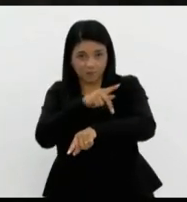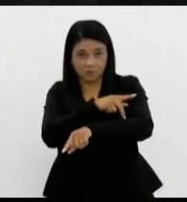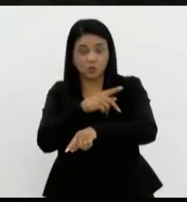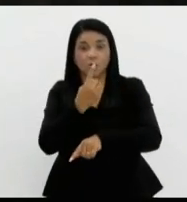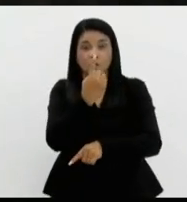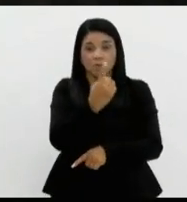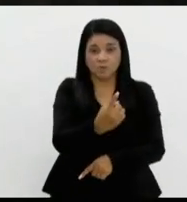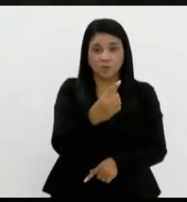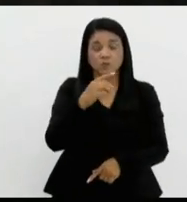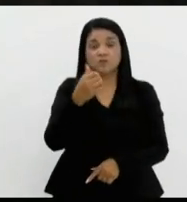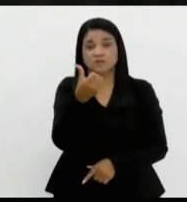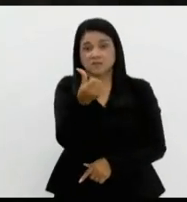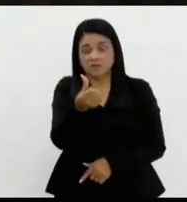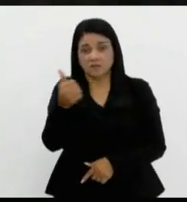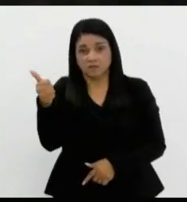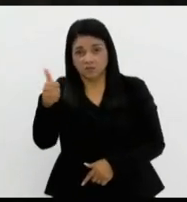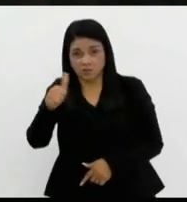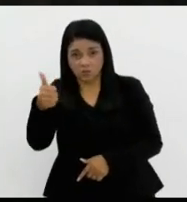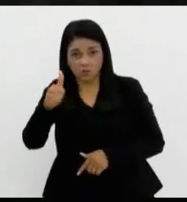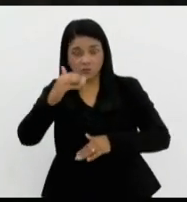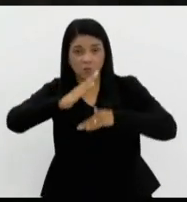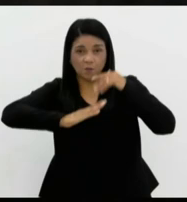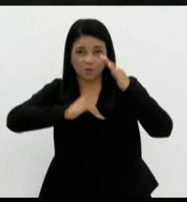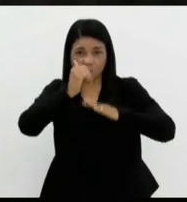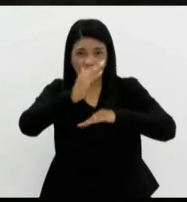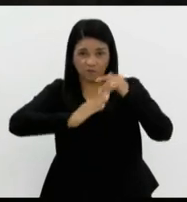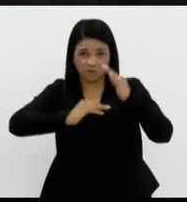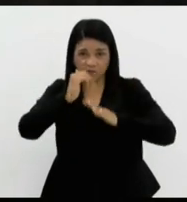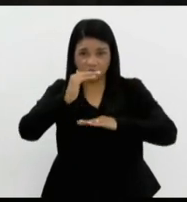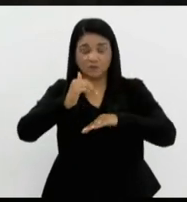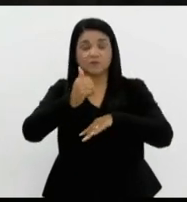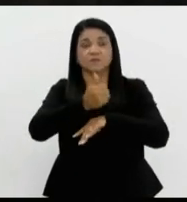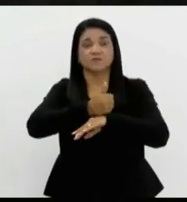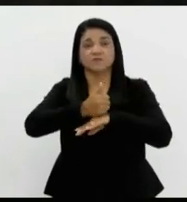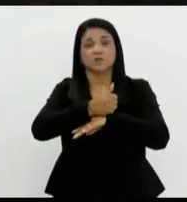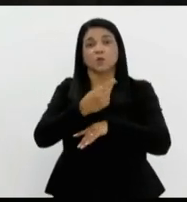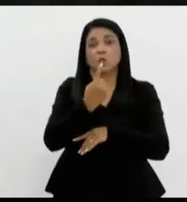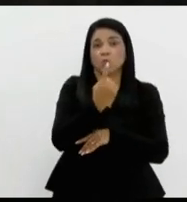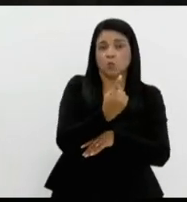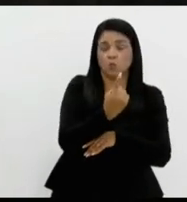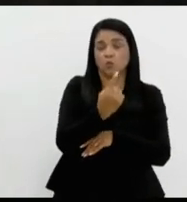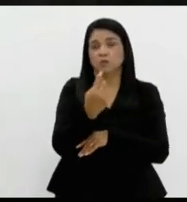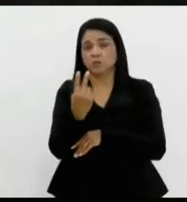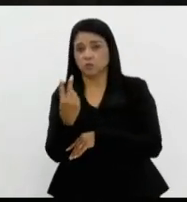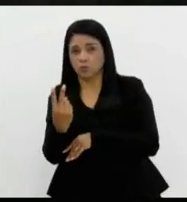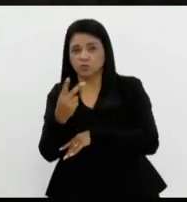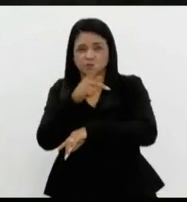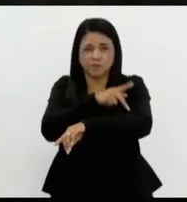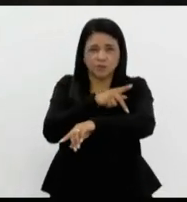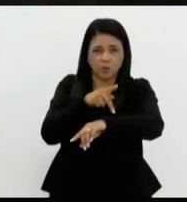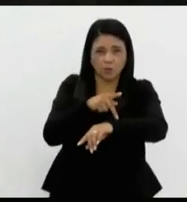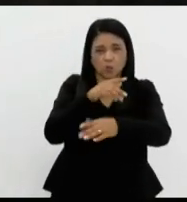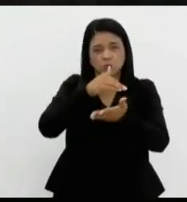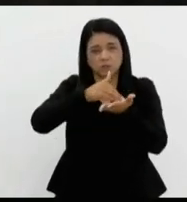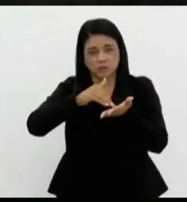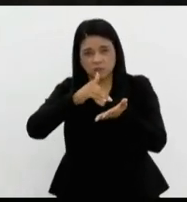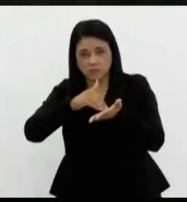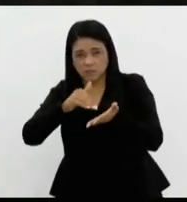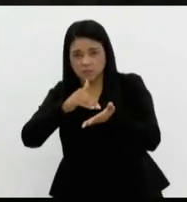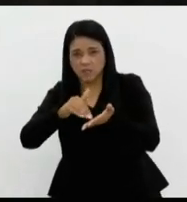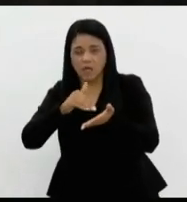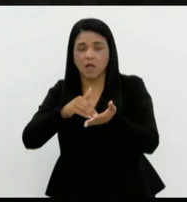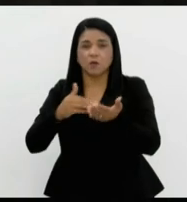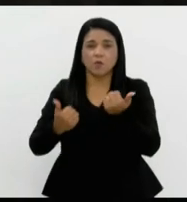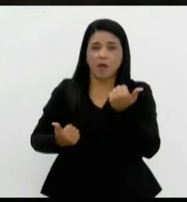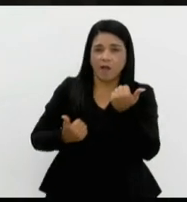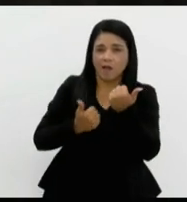1.611 profissionais docentes 1 e 2, pedagogos, secretários escolares e agentes